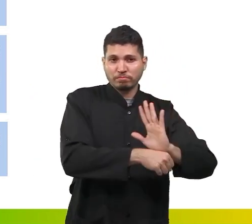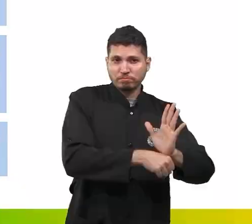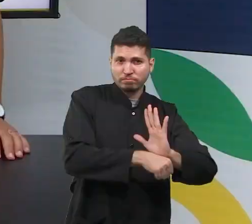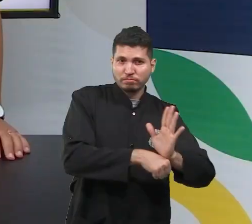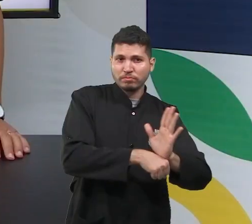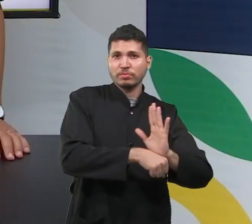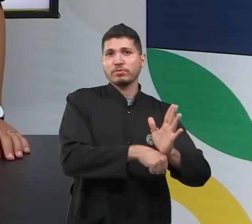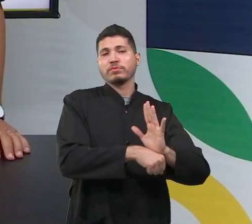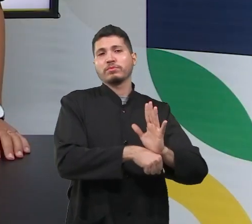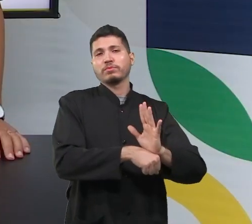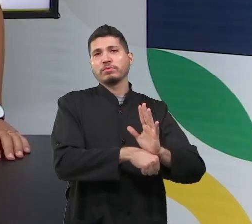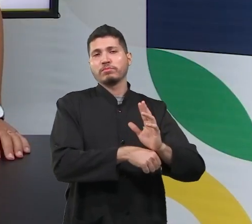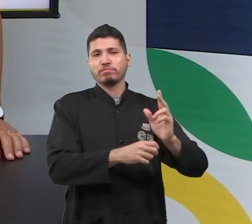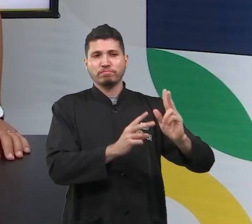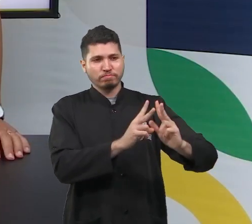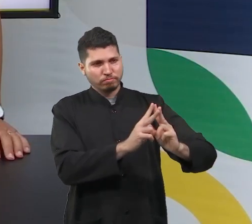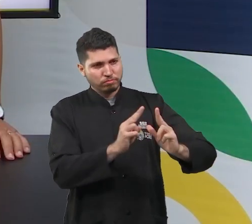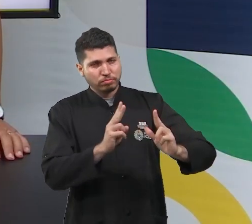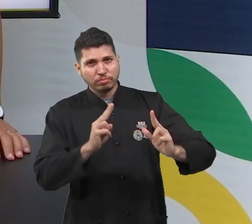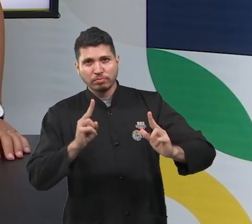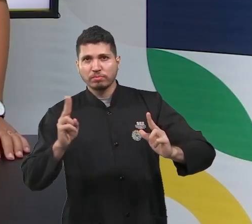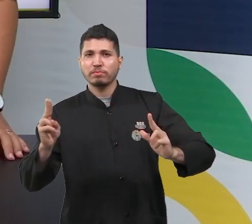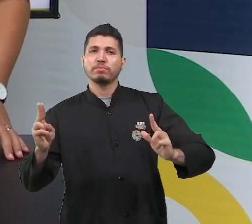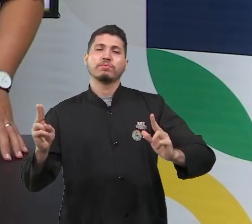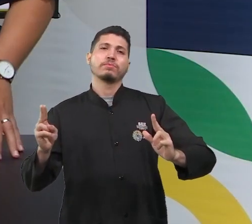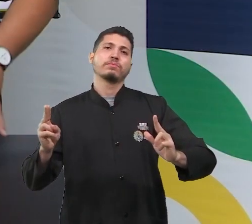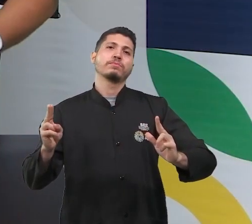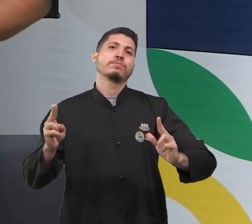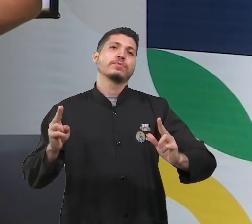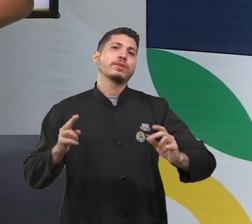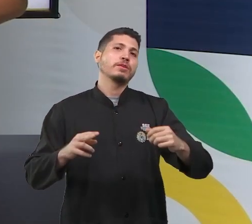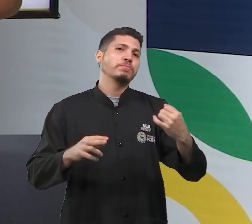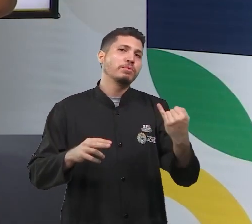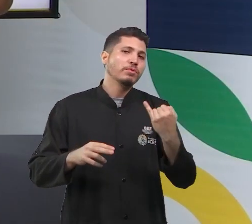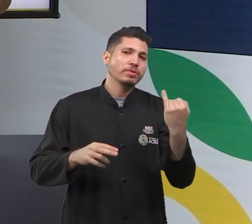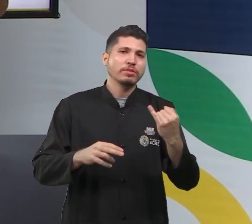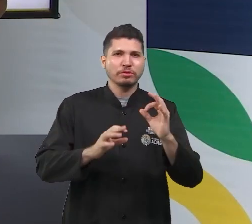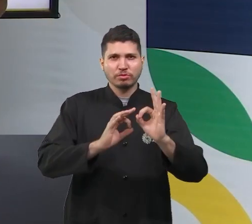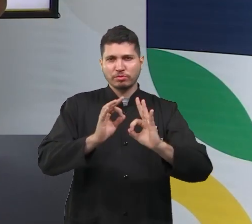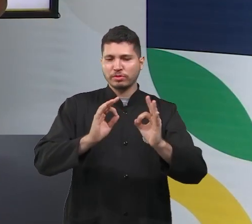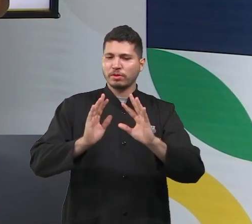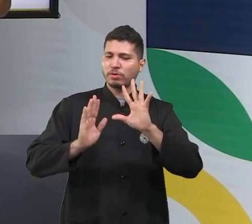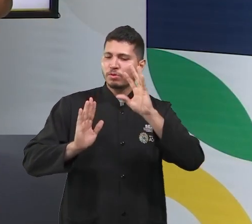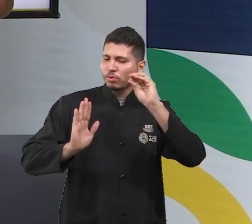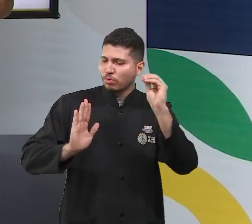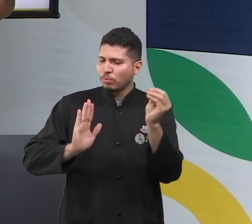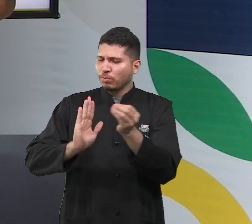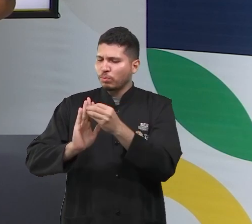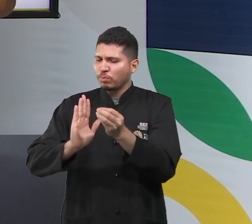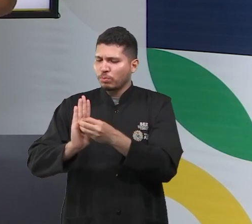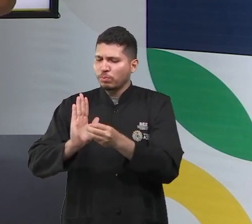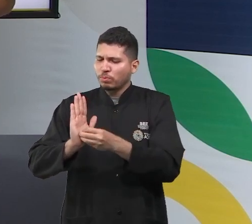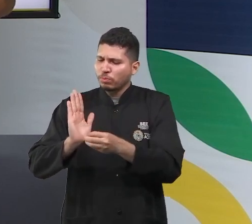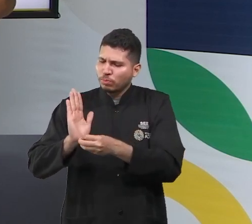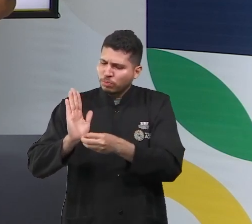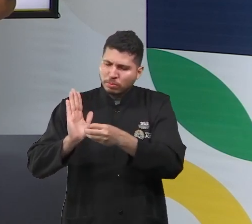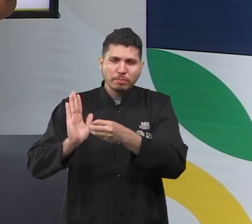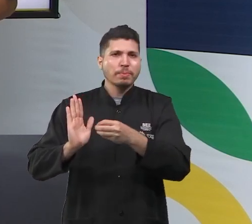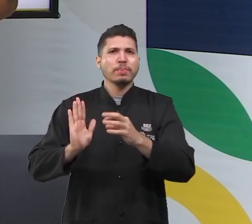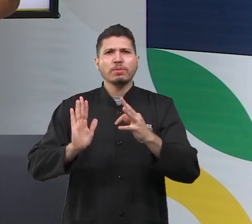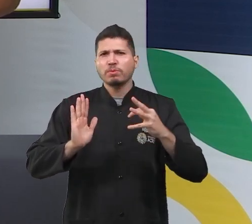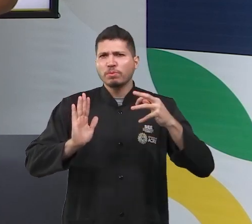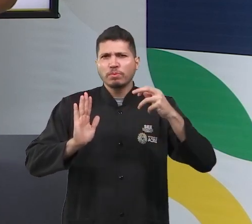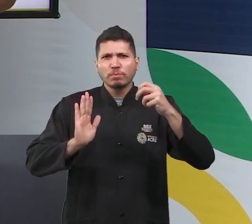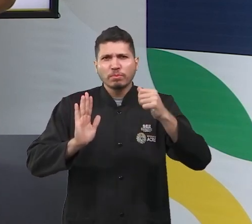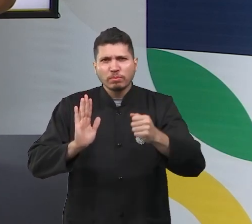os passeios que você realiza. Então, anotar esses 3 pontos, tá? Os essenciais, os